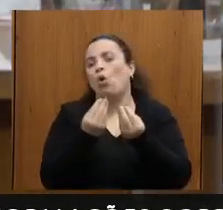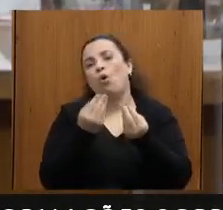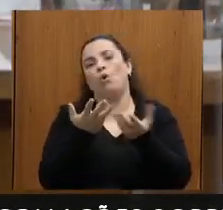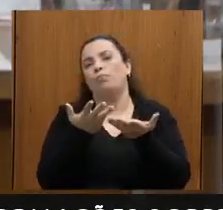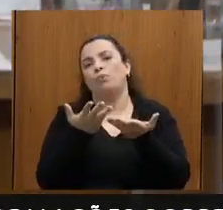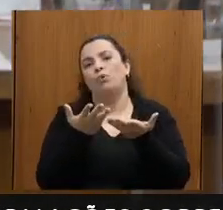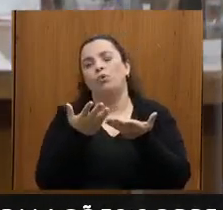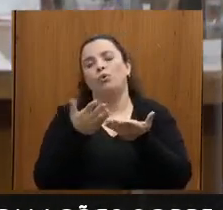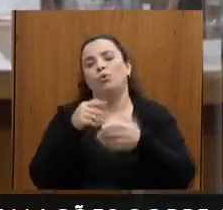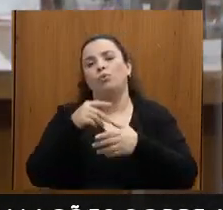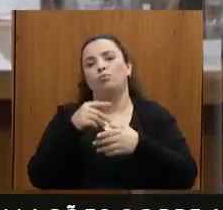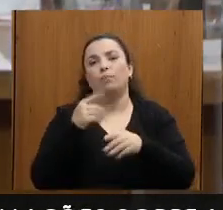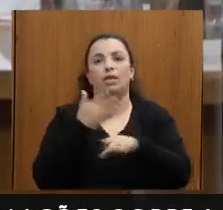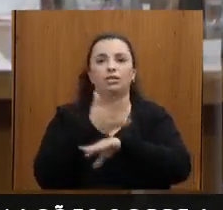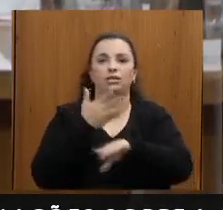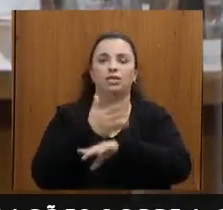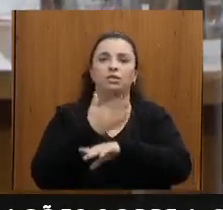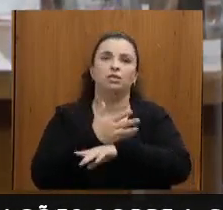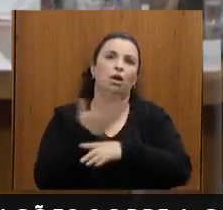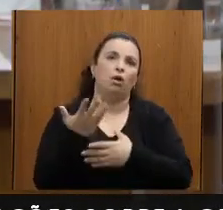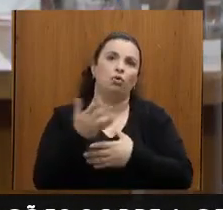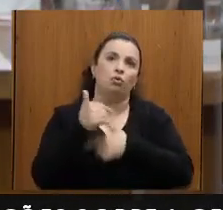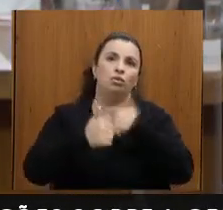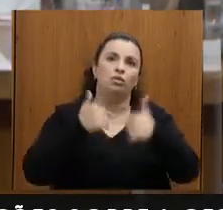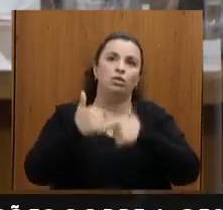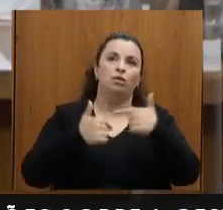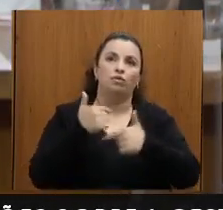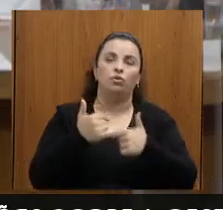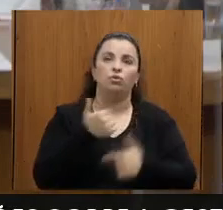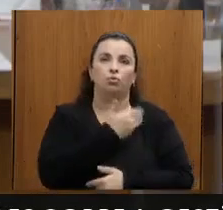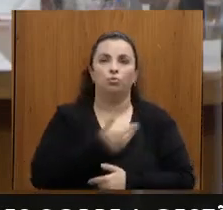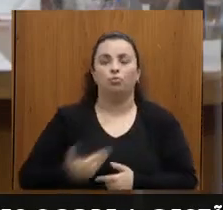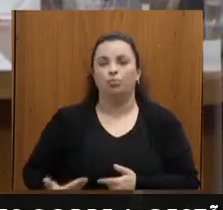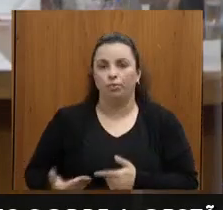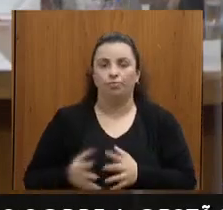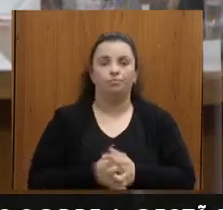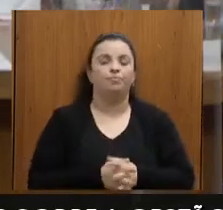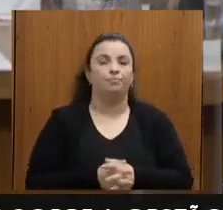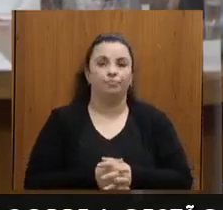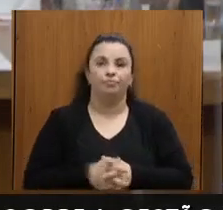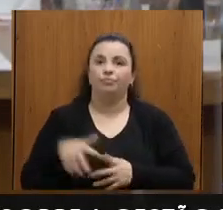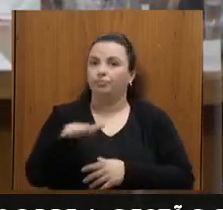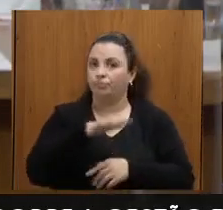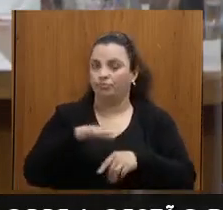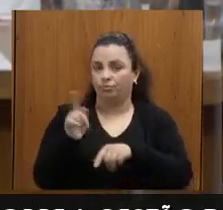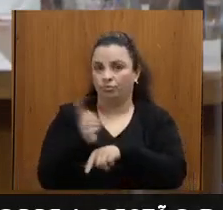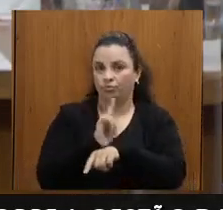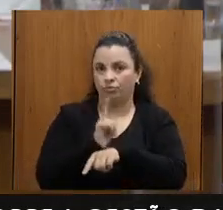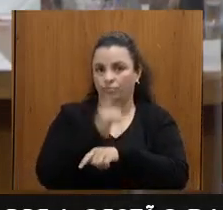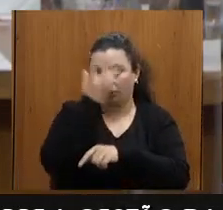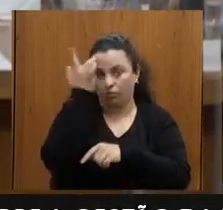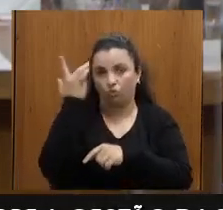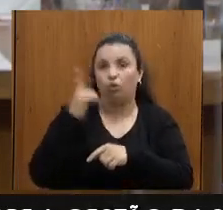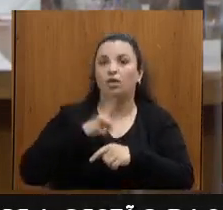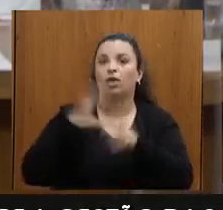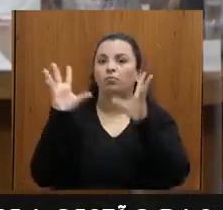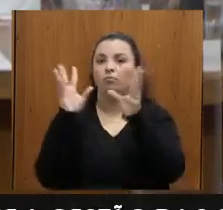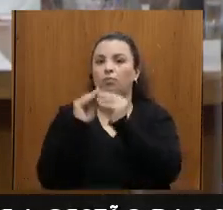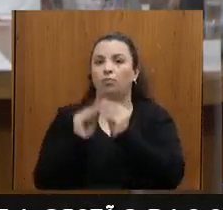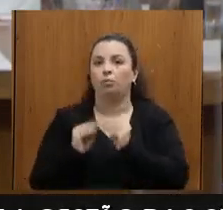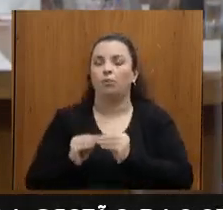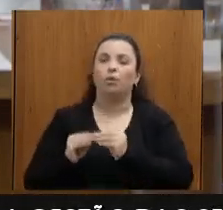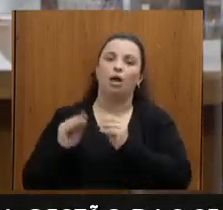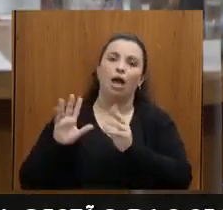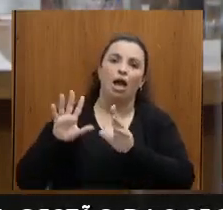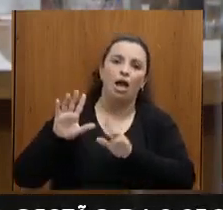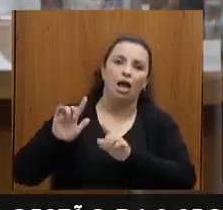acessível a todos. Pode passar, por favor. Na área de gestão de pessoas, alguns dos resultados que eu citei no nosso slide